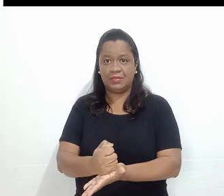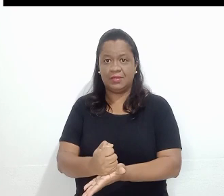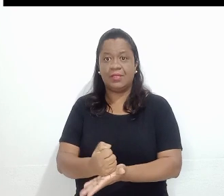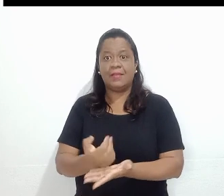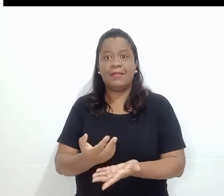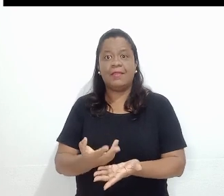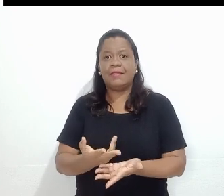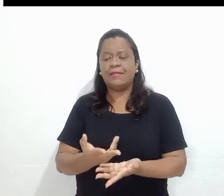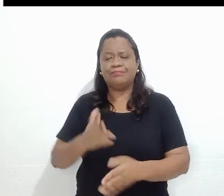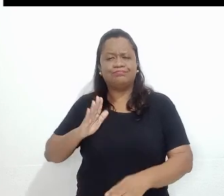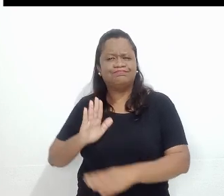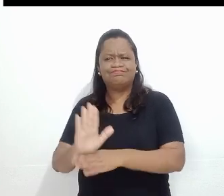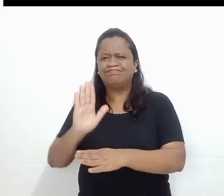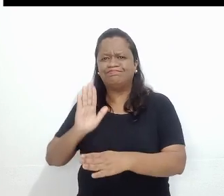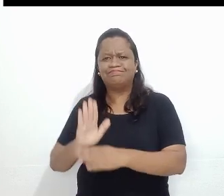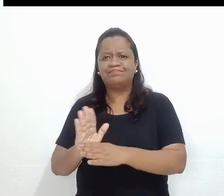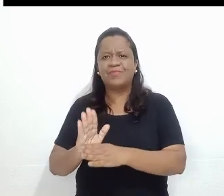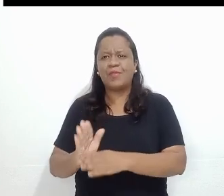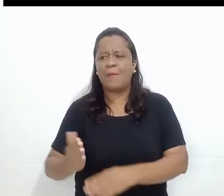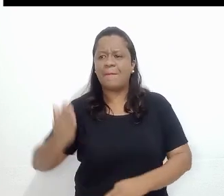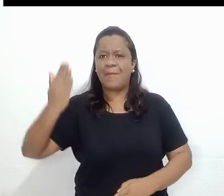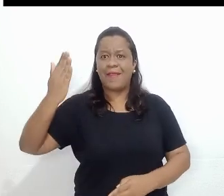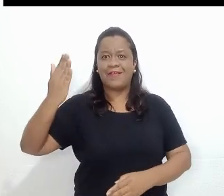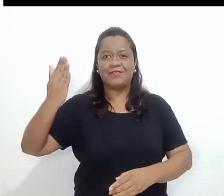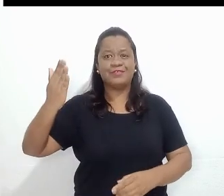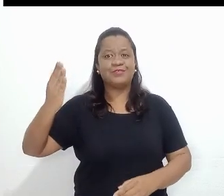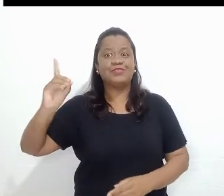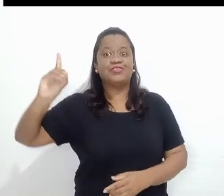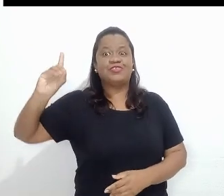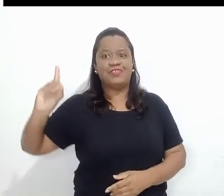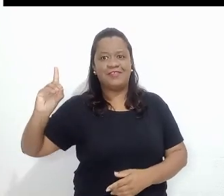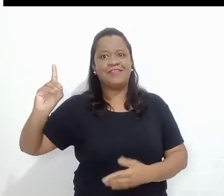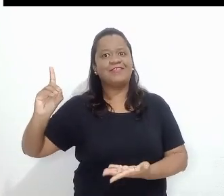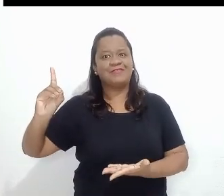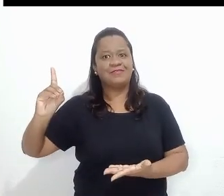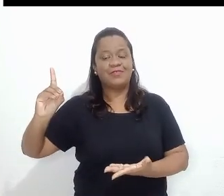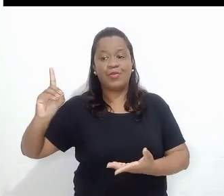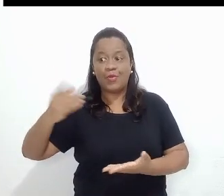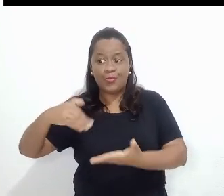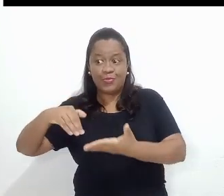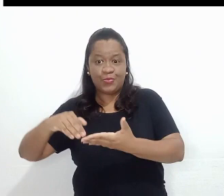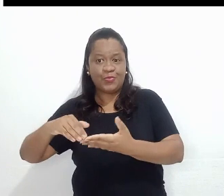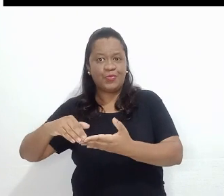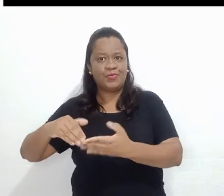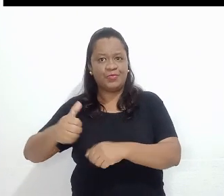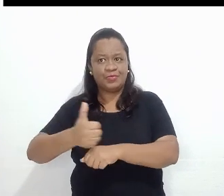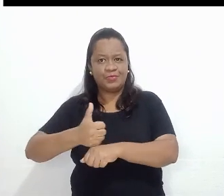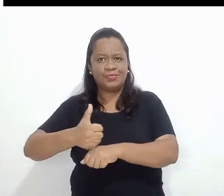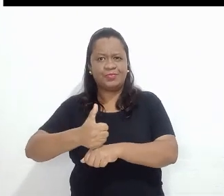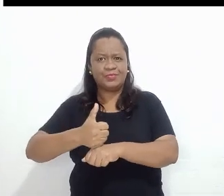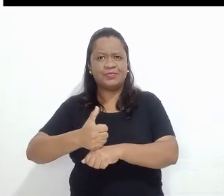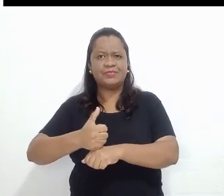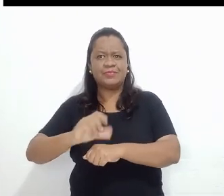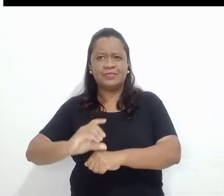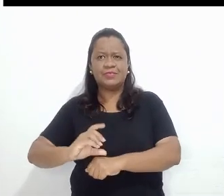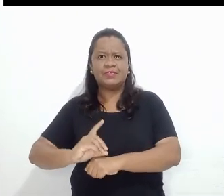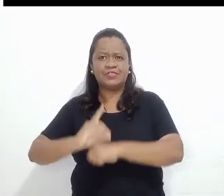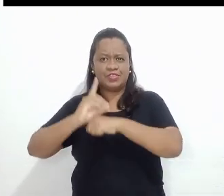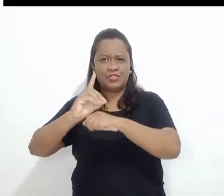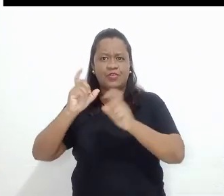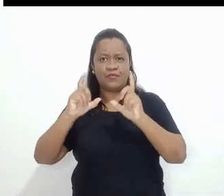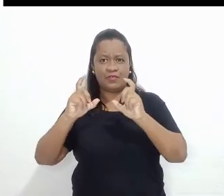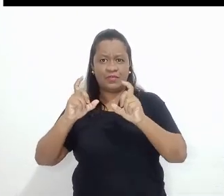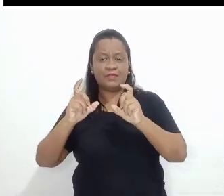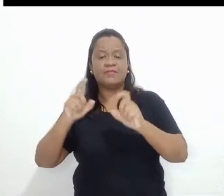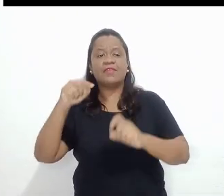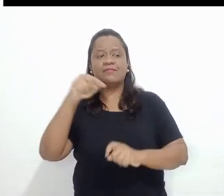de fotografia. Então, tudo que o diretor de fotografia pedir, ele vai fazer ou delegar para alguém fazer e